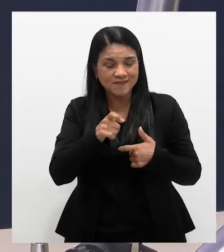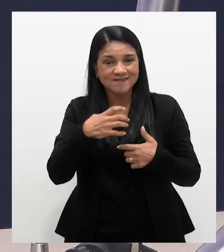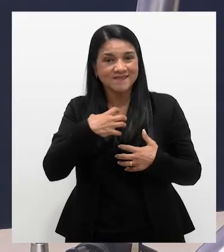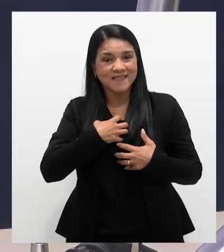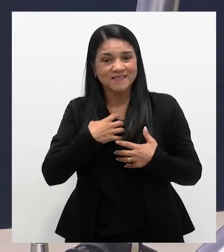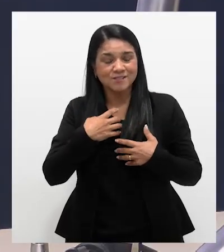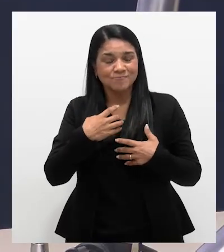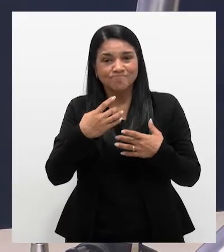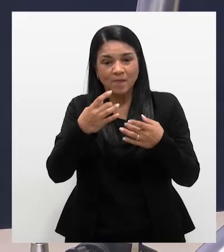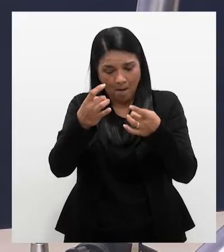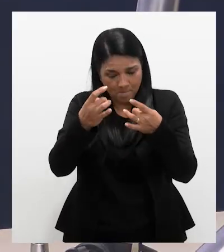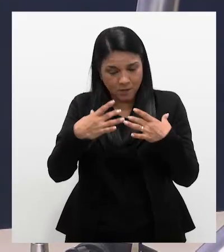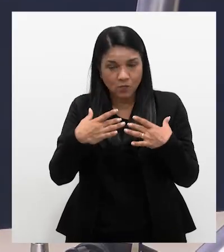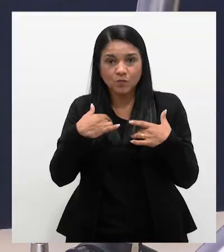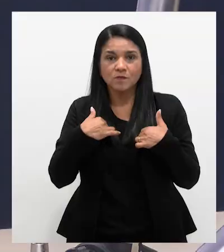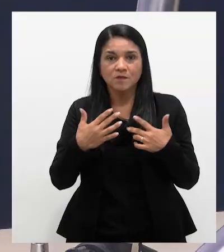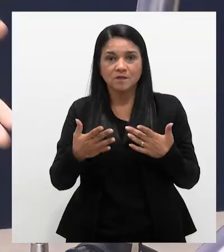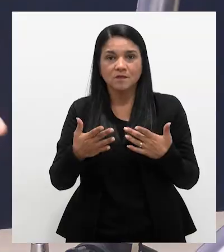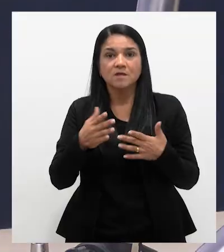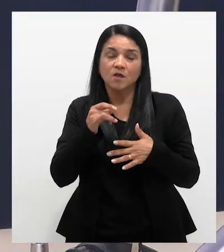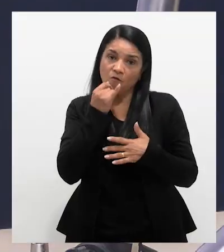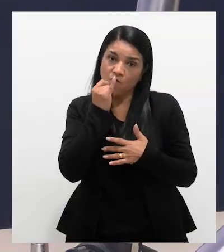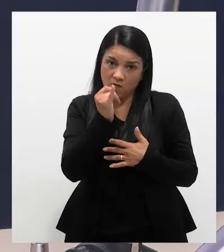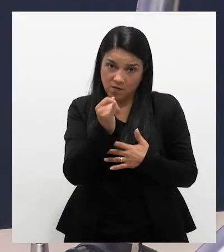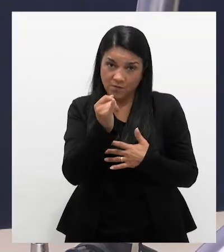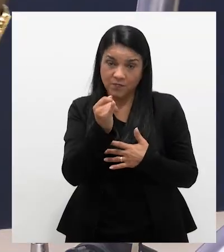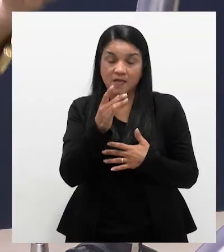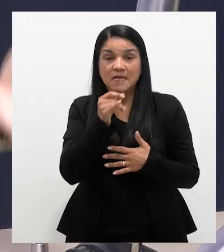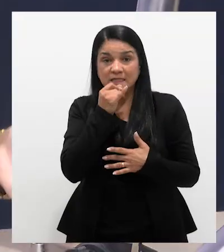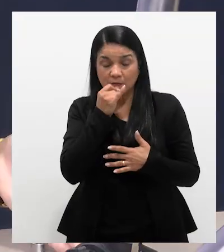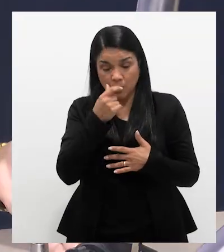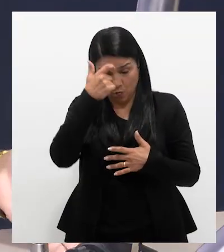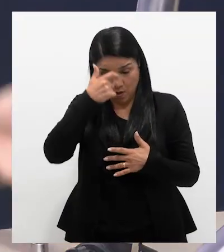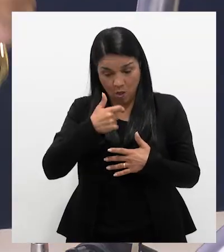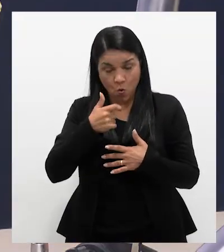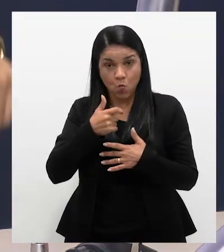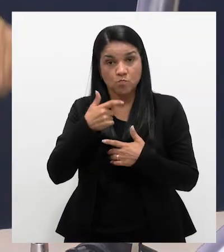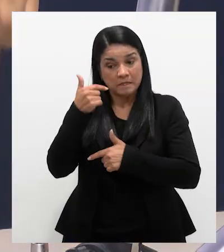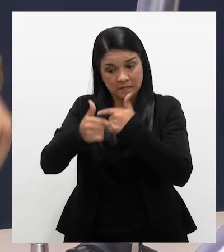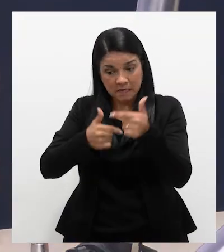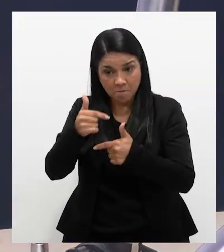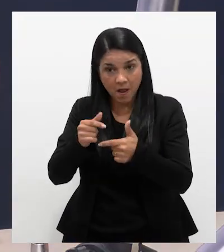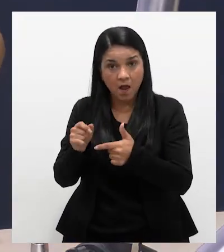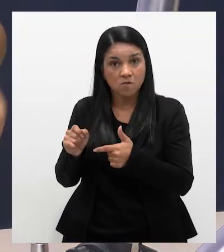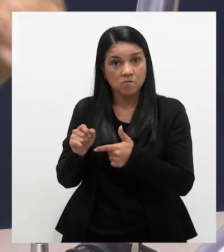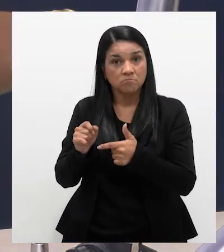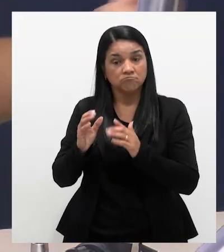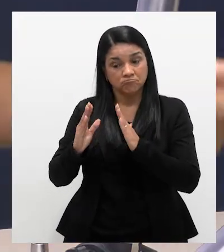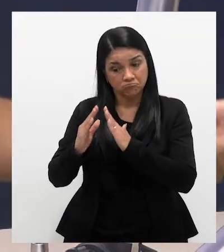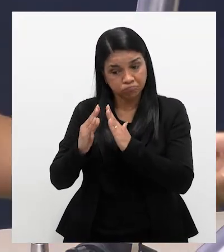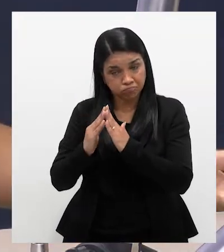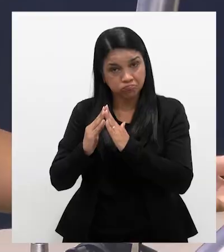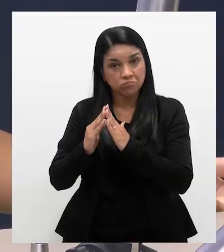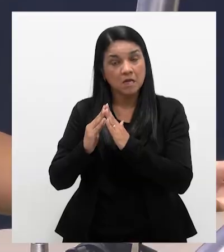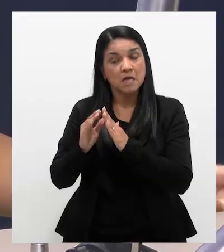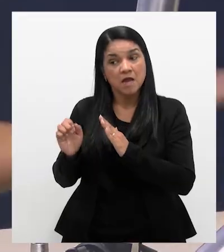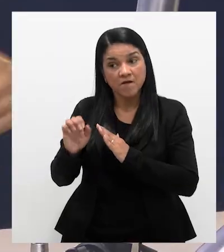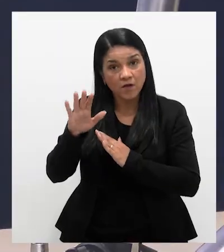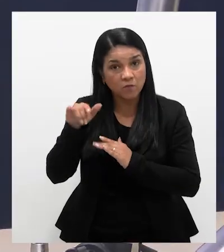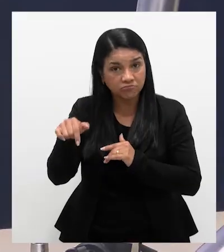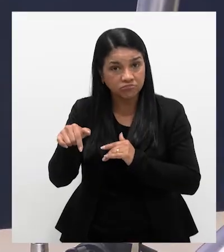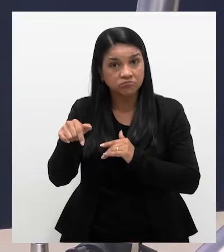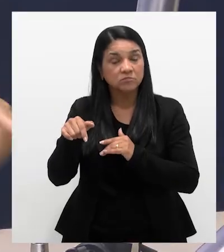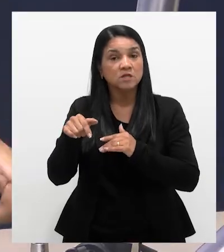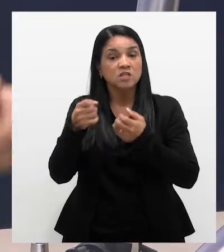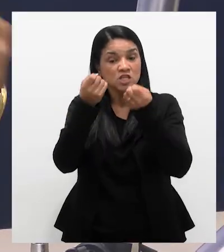abandonadas. Então, por exemplo, como eu falei, se eu tô lá dentro e trabalhando com tecnologia e falando sobre tecnologia para as